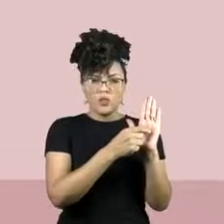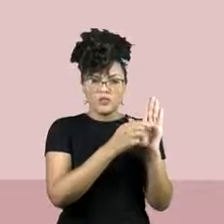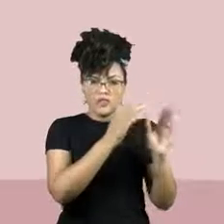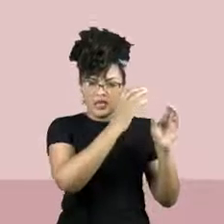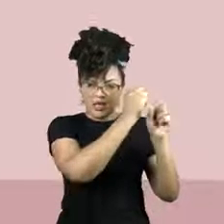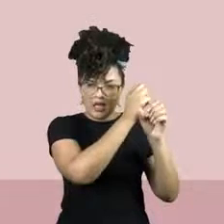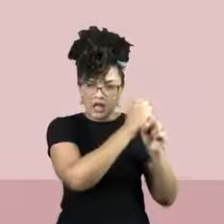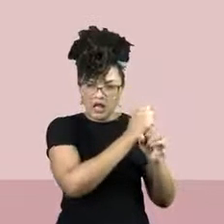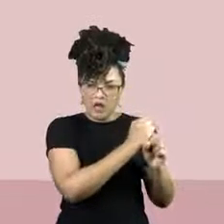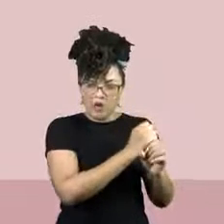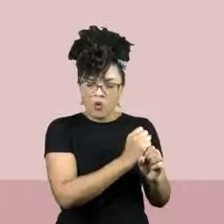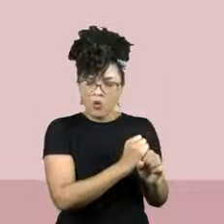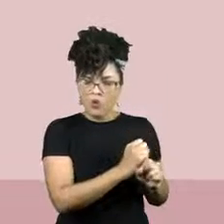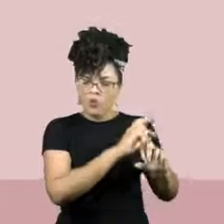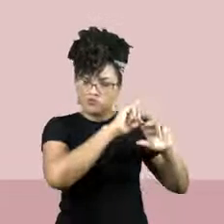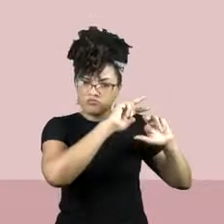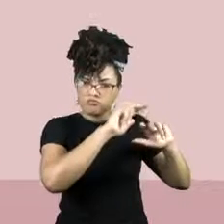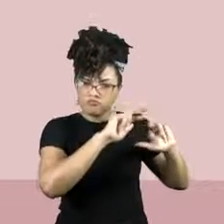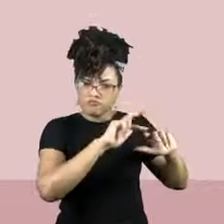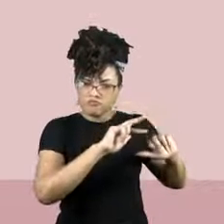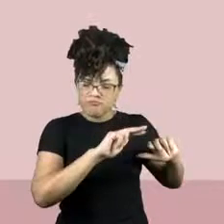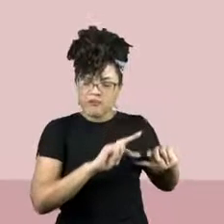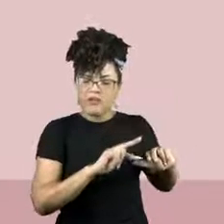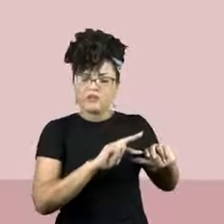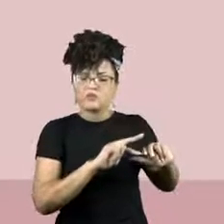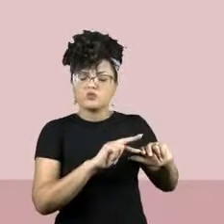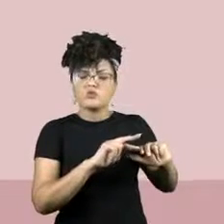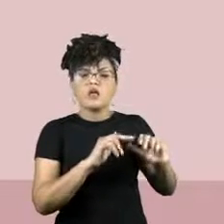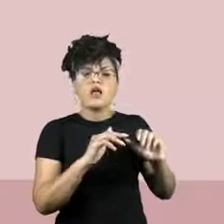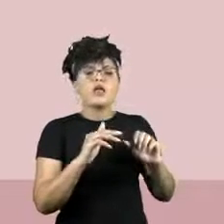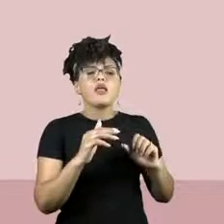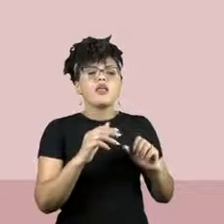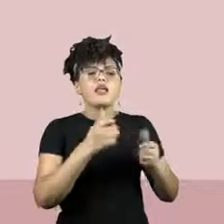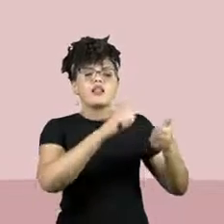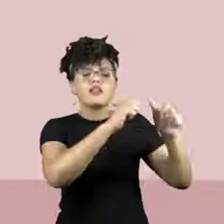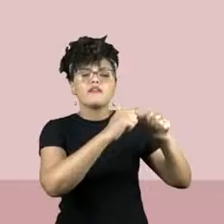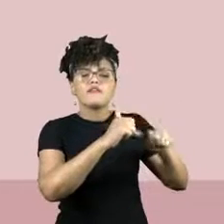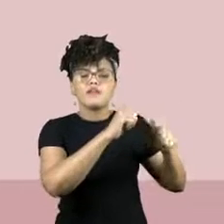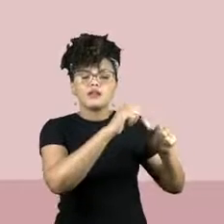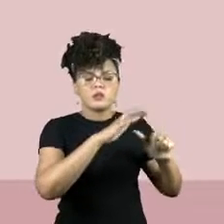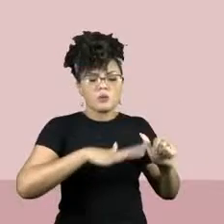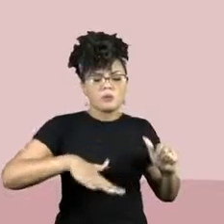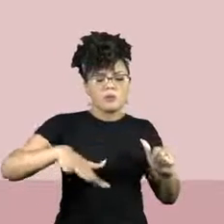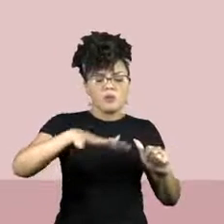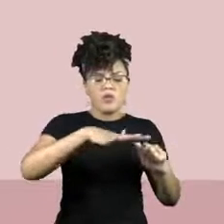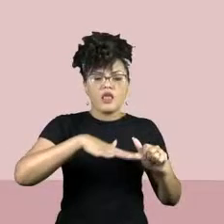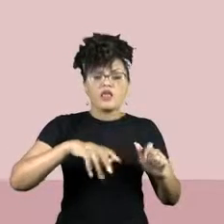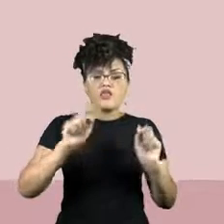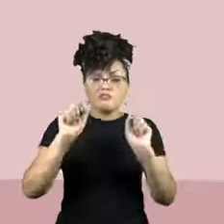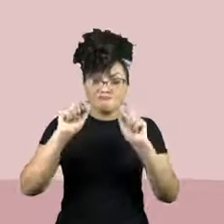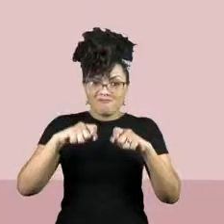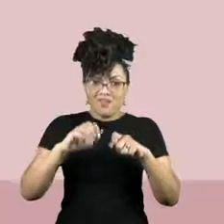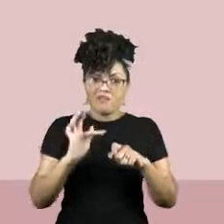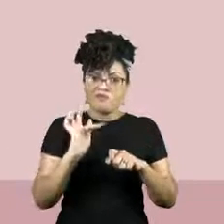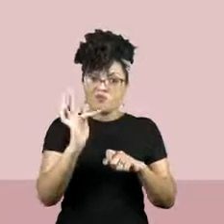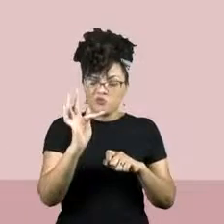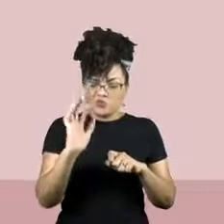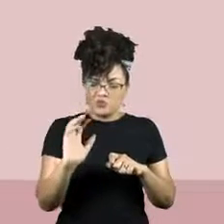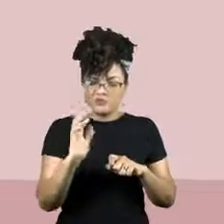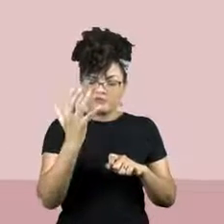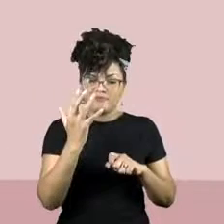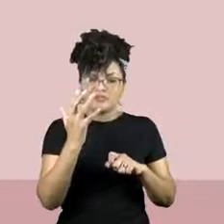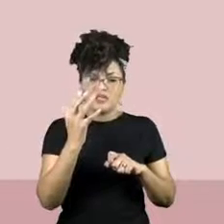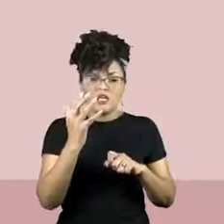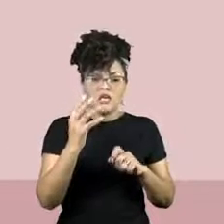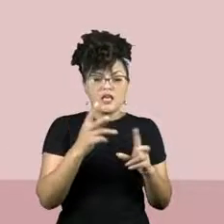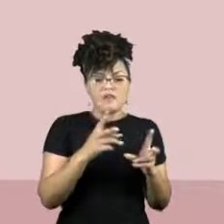inteligentes, né, dentro desse algoritmo, e nessa série de cálculos ele vai analisar tanto superfície de ruptura em potencial, que ele vai tender a